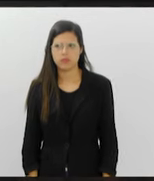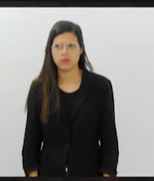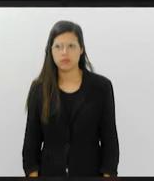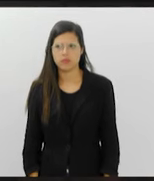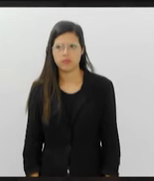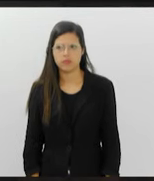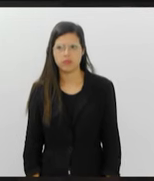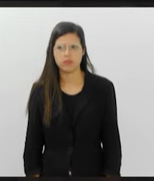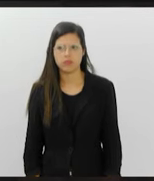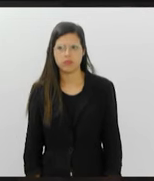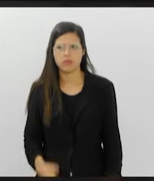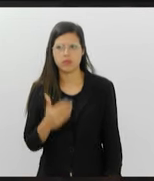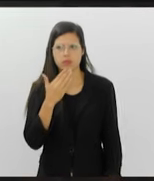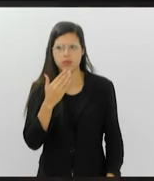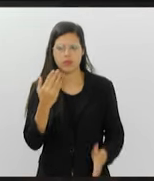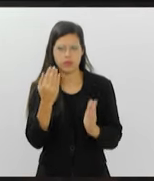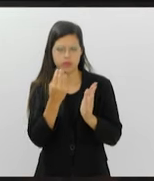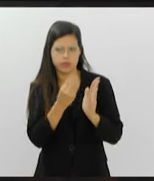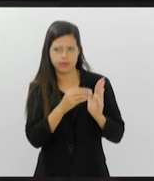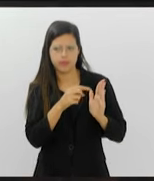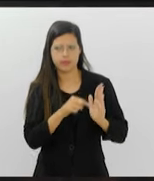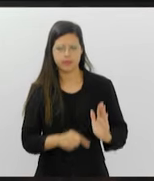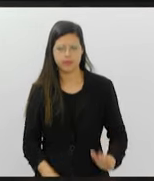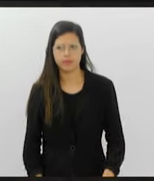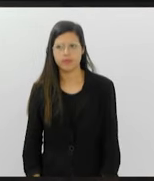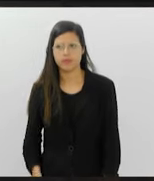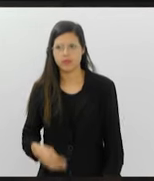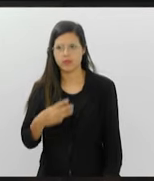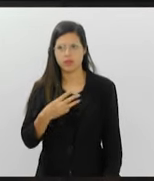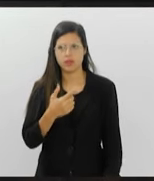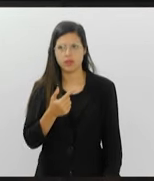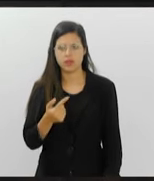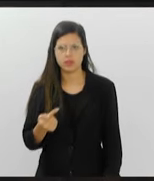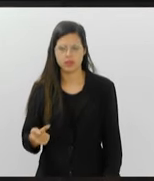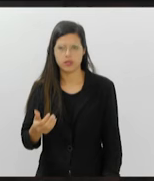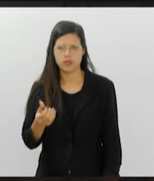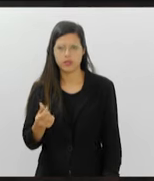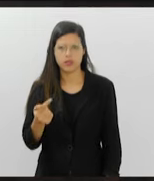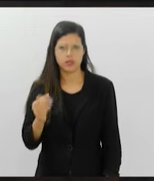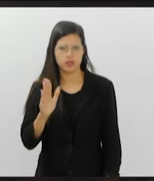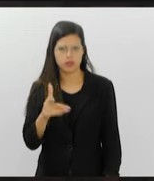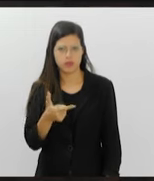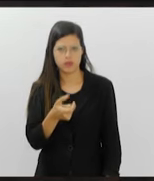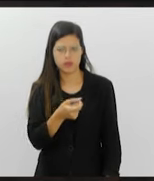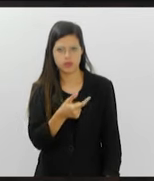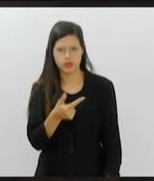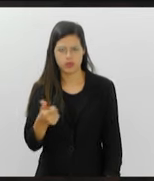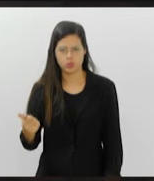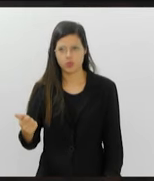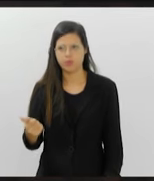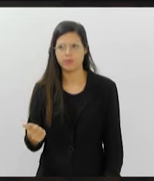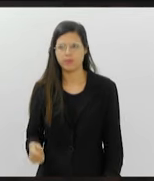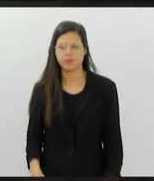seguinte pedido de inclusão. O 3767 de 21,